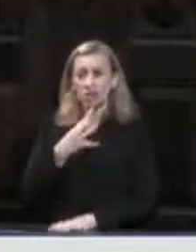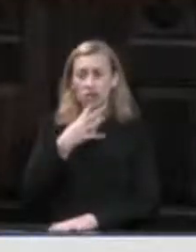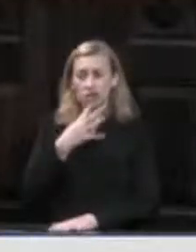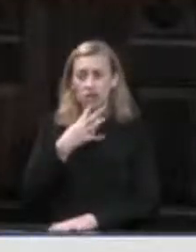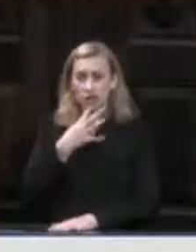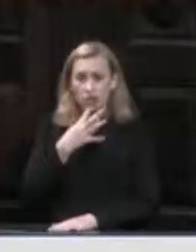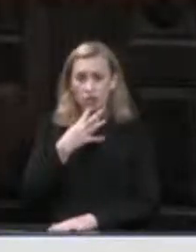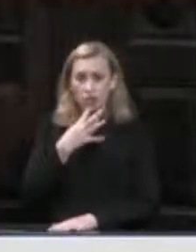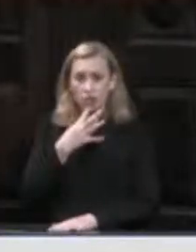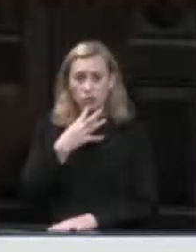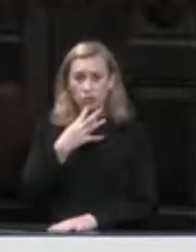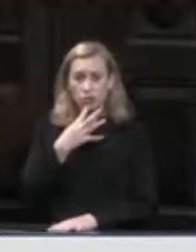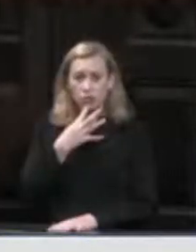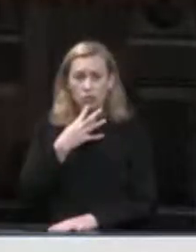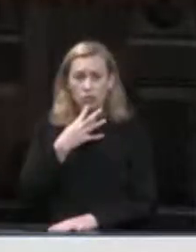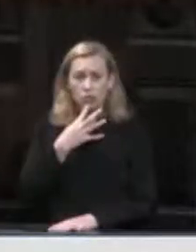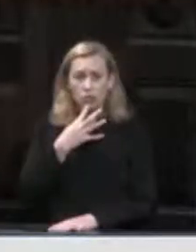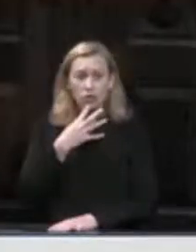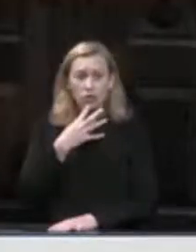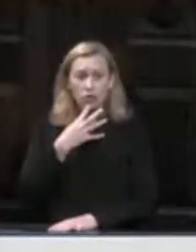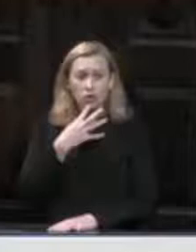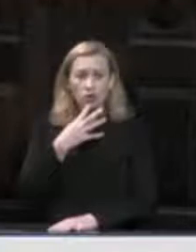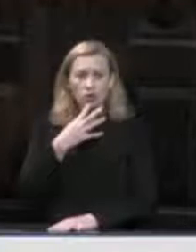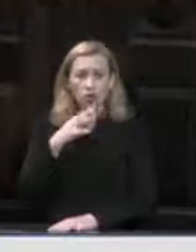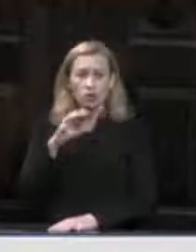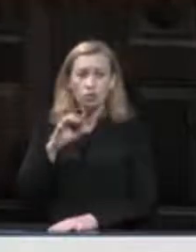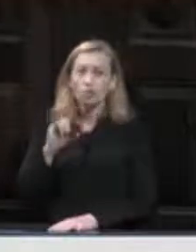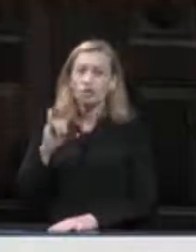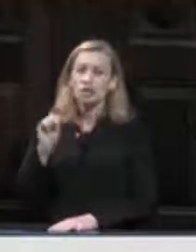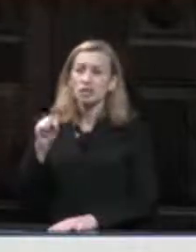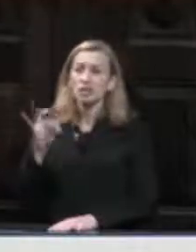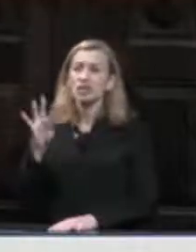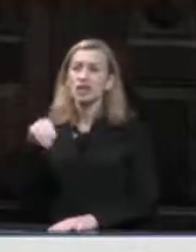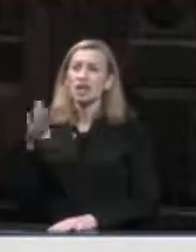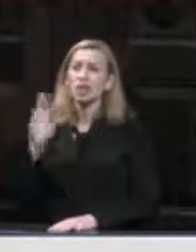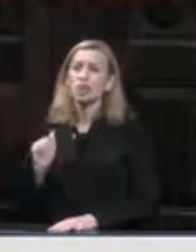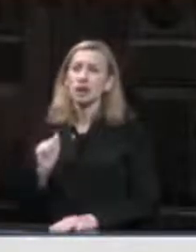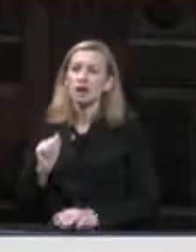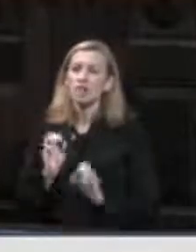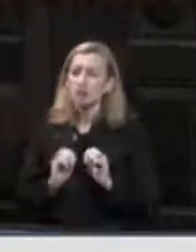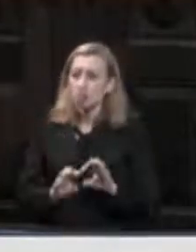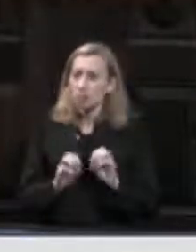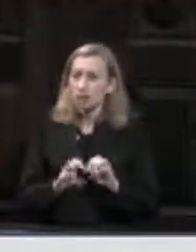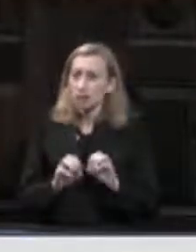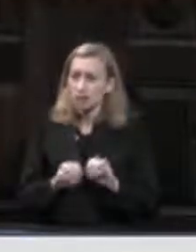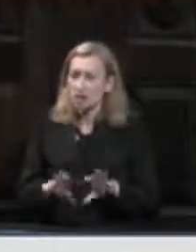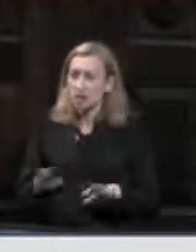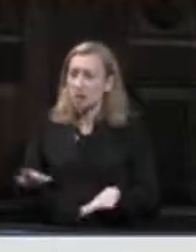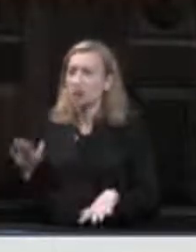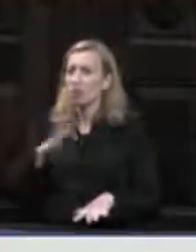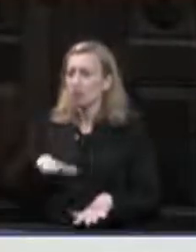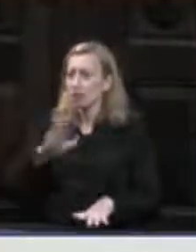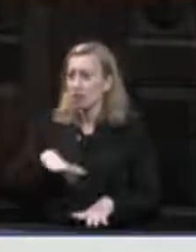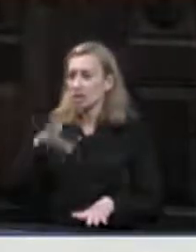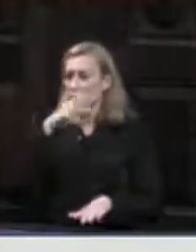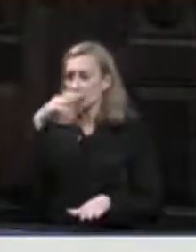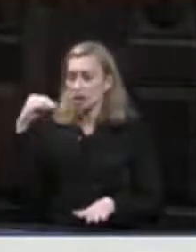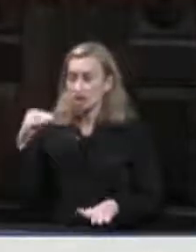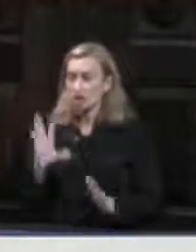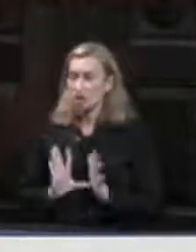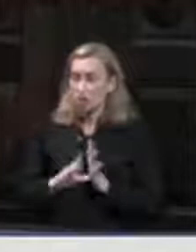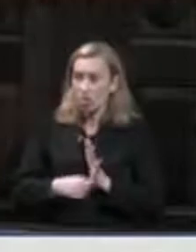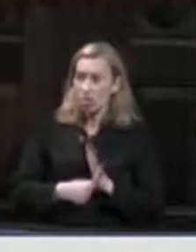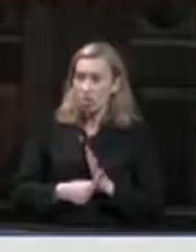sistema socioeducativo, tal qual ele existe hoje, não atende nem aos